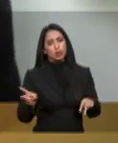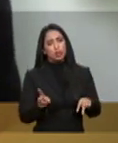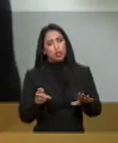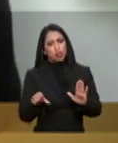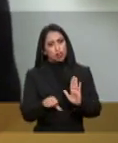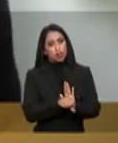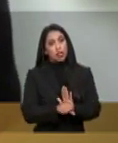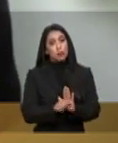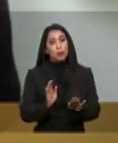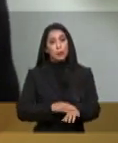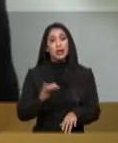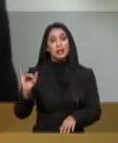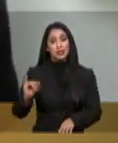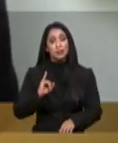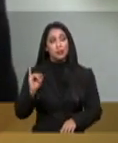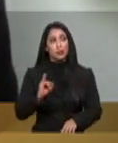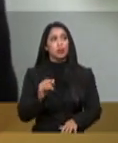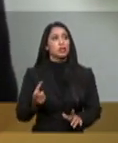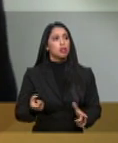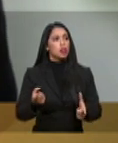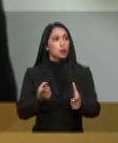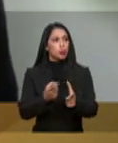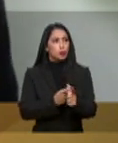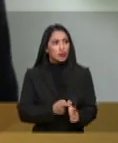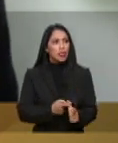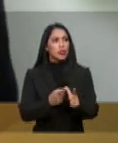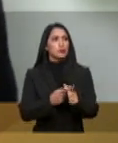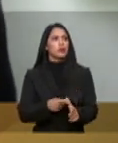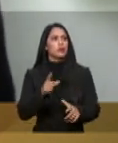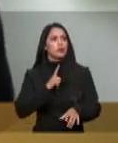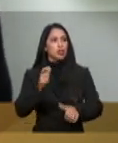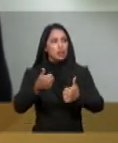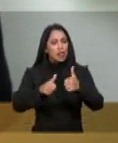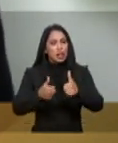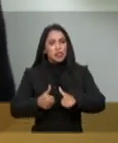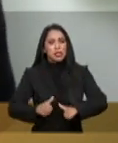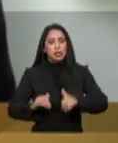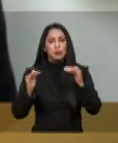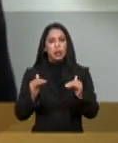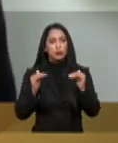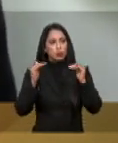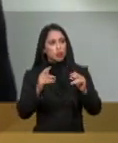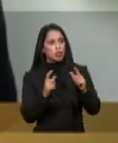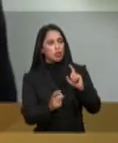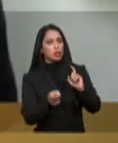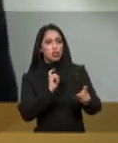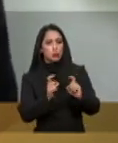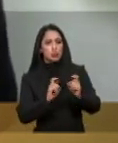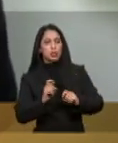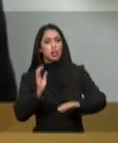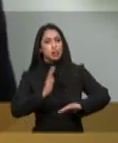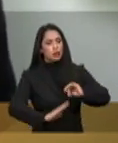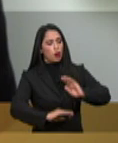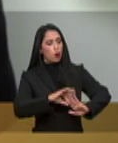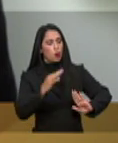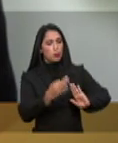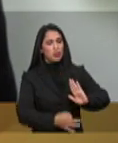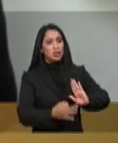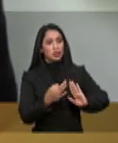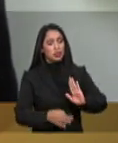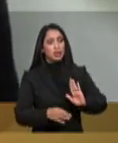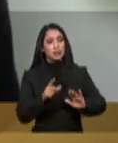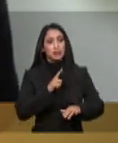realmente importa é que o eventual débito, devidamente apurado pela autoridade administrativa competente, seja adimplido